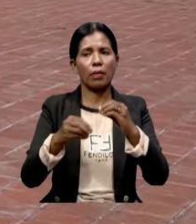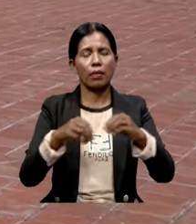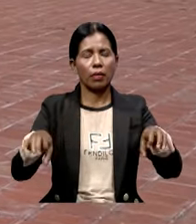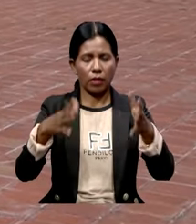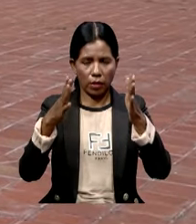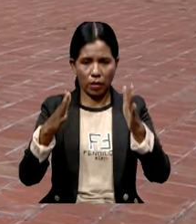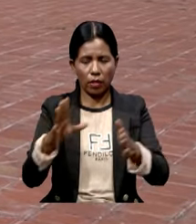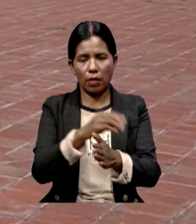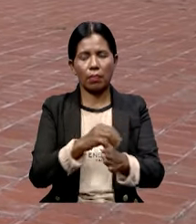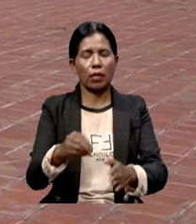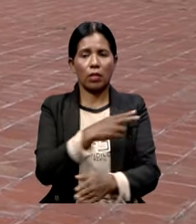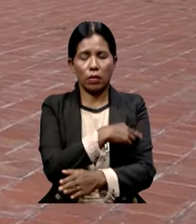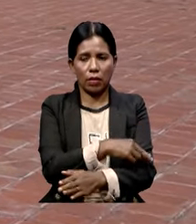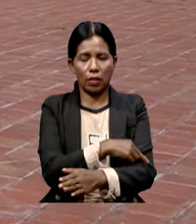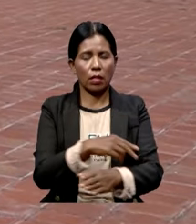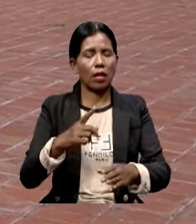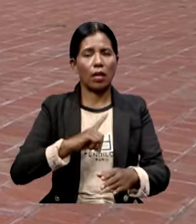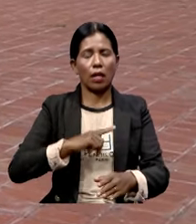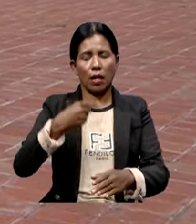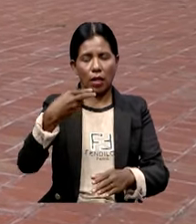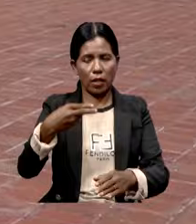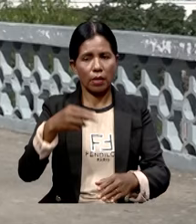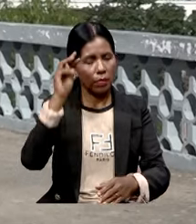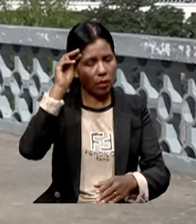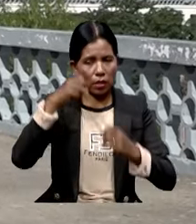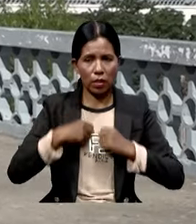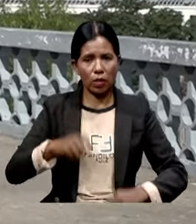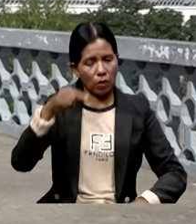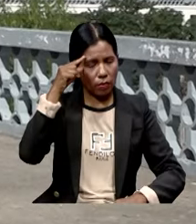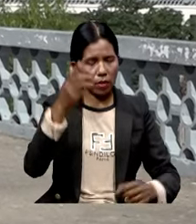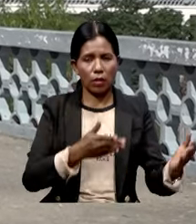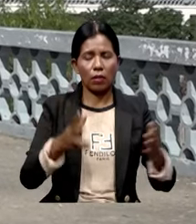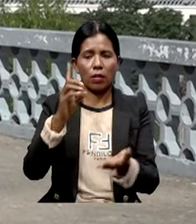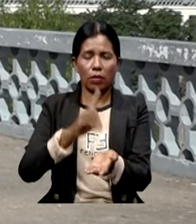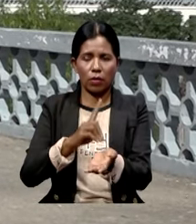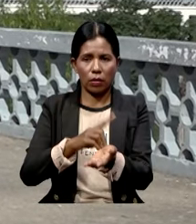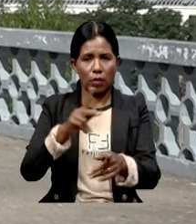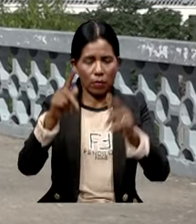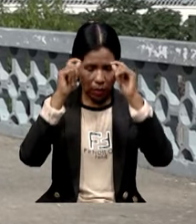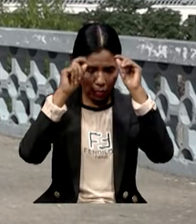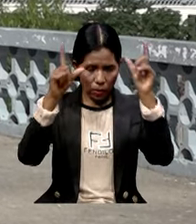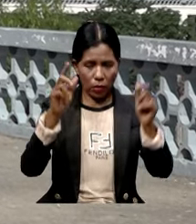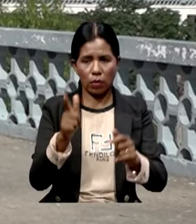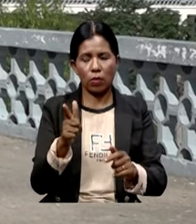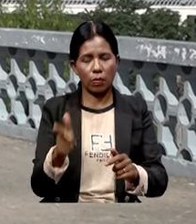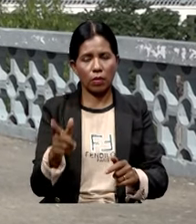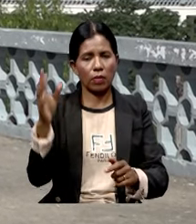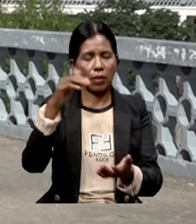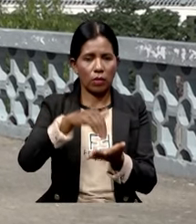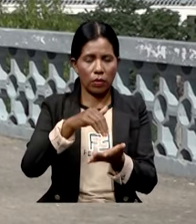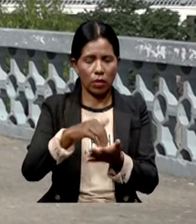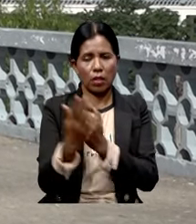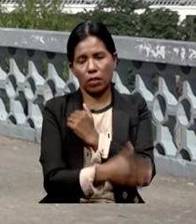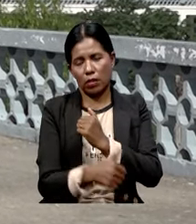humano do centro cardíaco Lahane, ministra de saúde até tem o governo Haruka Ona médico Timuruan Runuluresi embala o estudo e a Raileur.